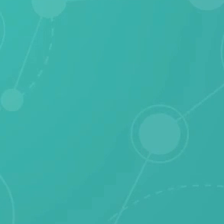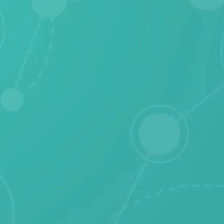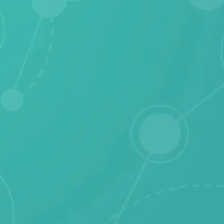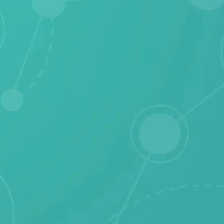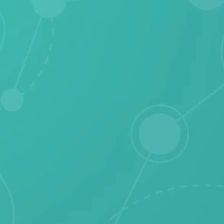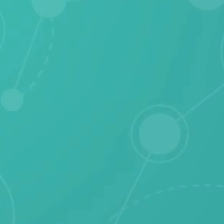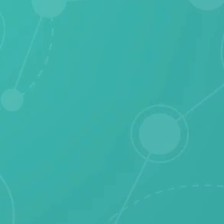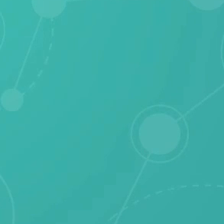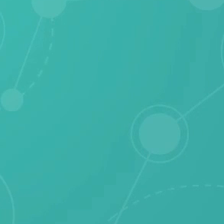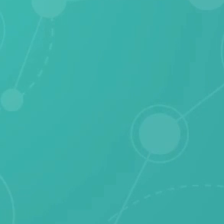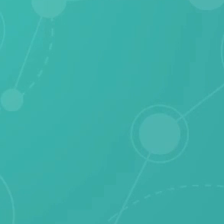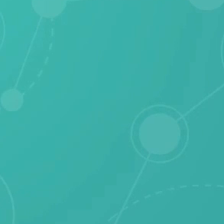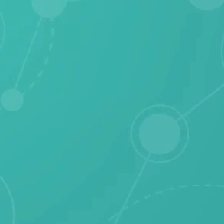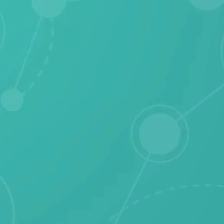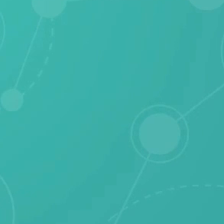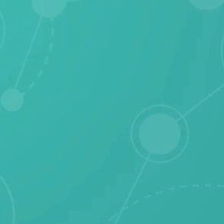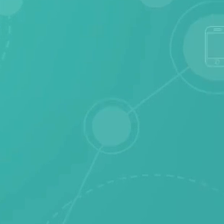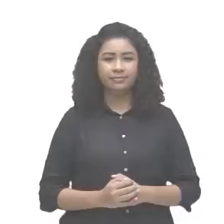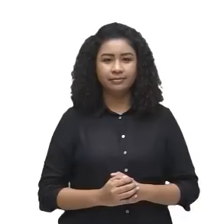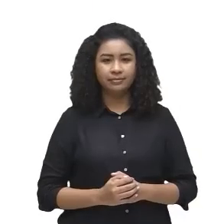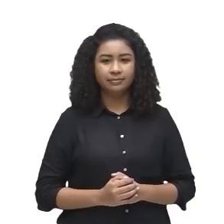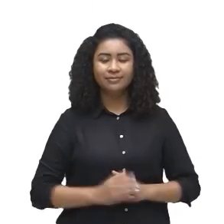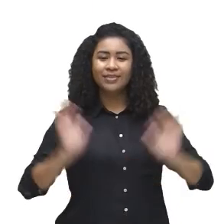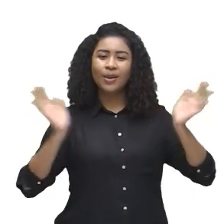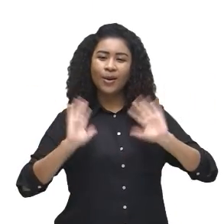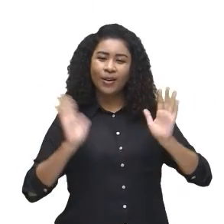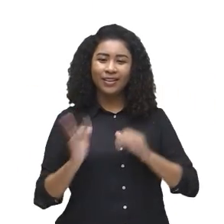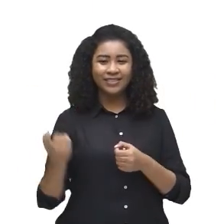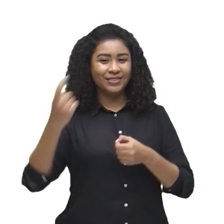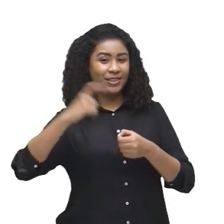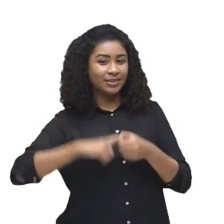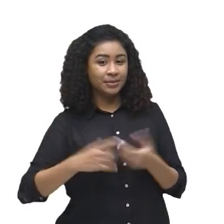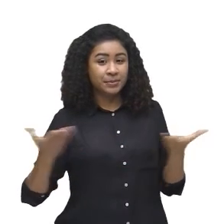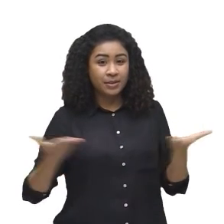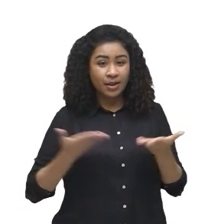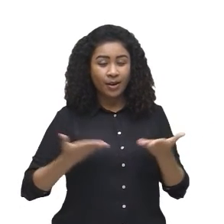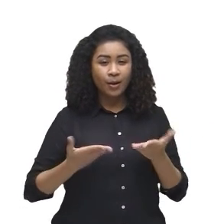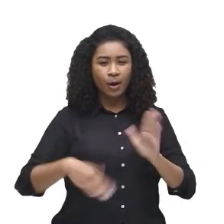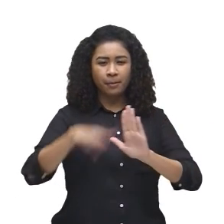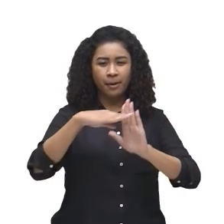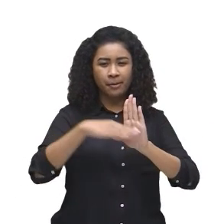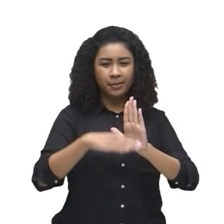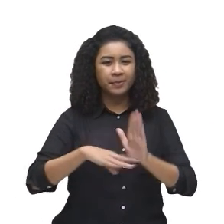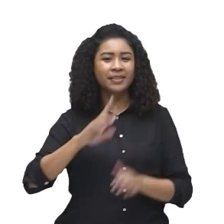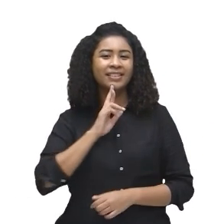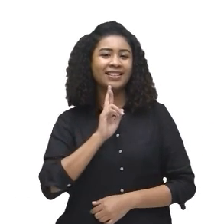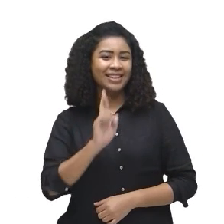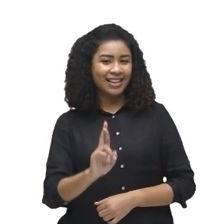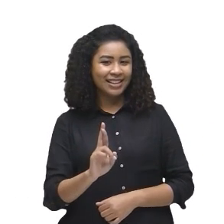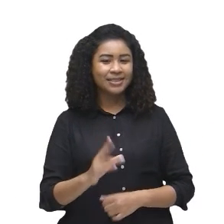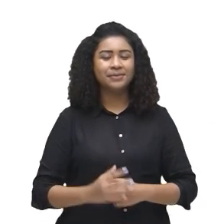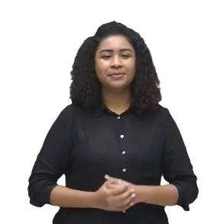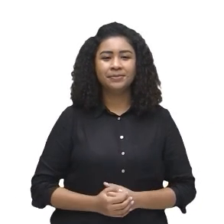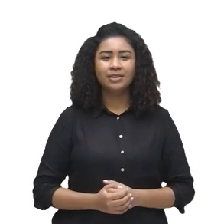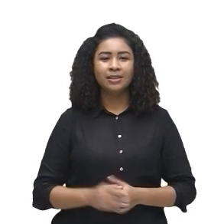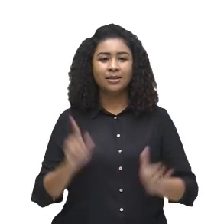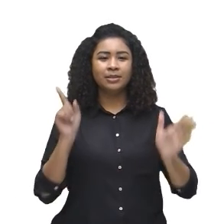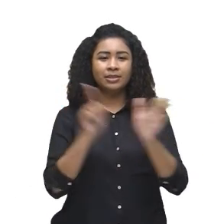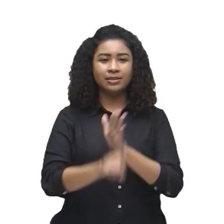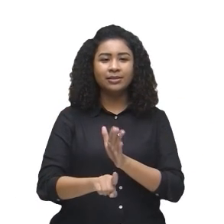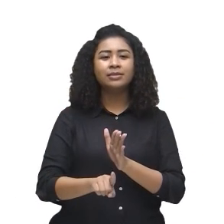Olá, alunos, estamos de volta e agora vamos aí responder as questões da nossa DLI. Então, na questão número